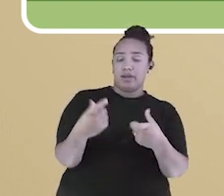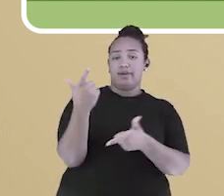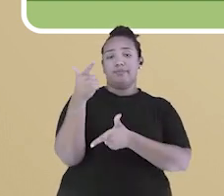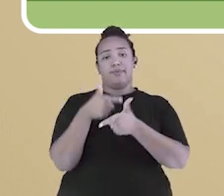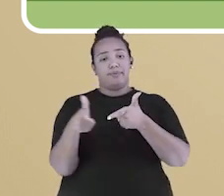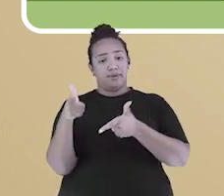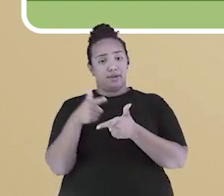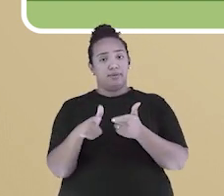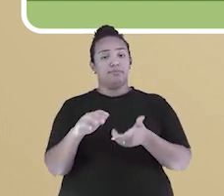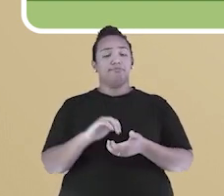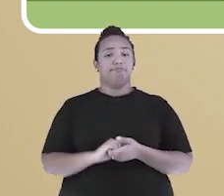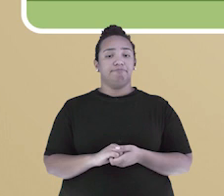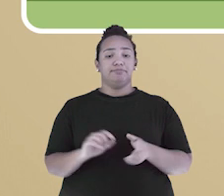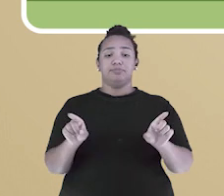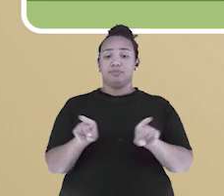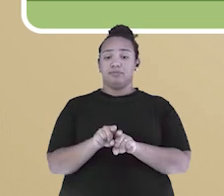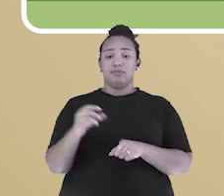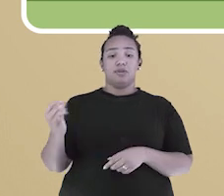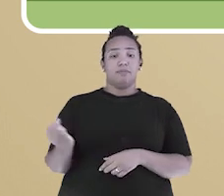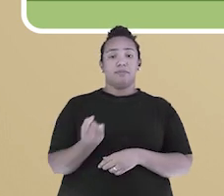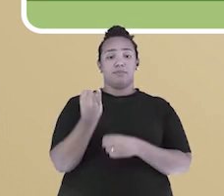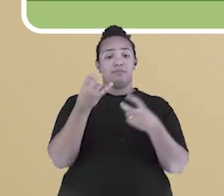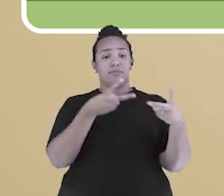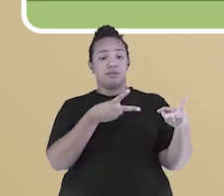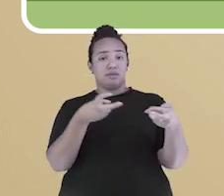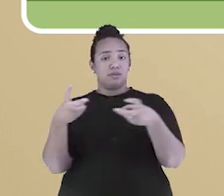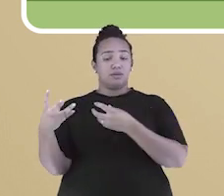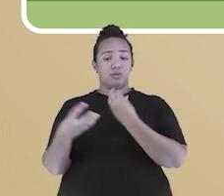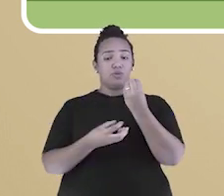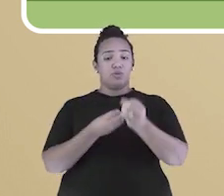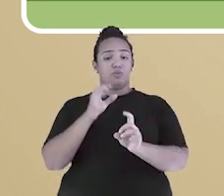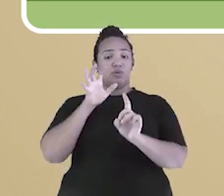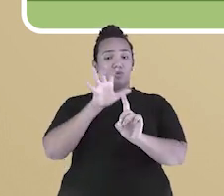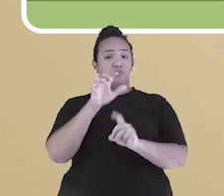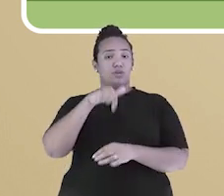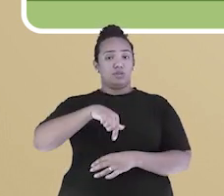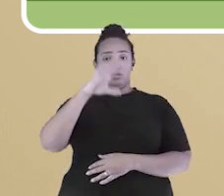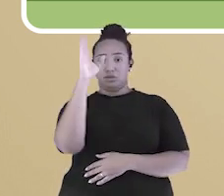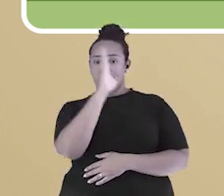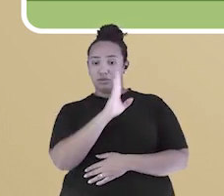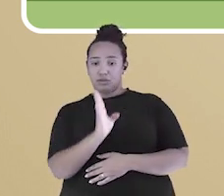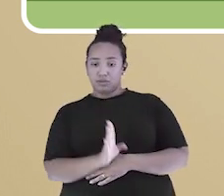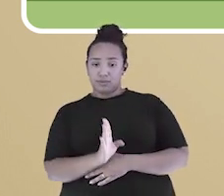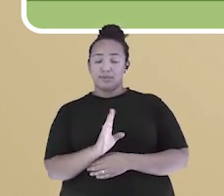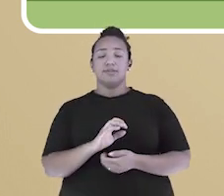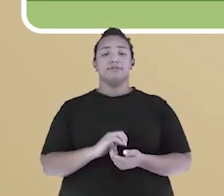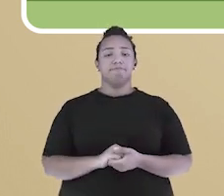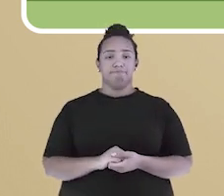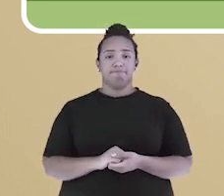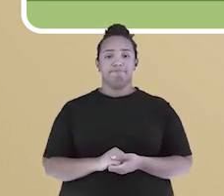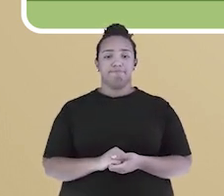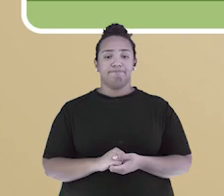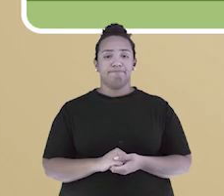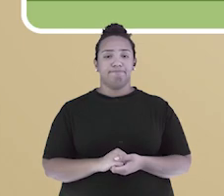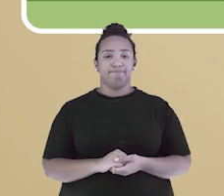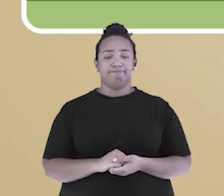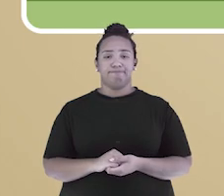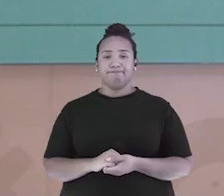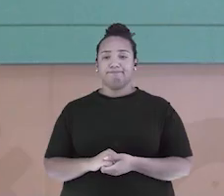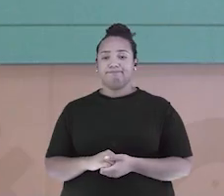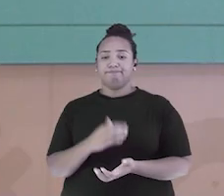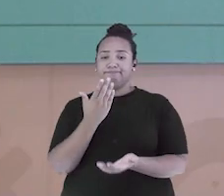guerras. Também é importante percebermos os reflexos desses conflitos no Brasil, de maneira indireta e